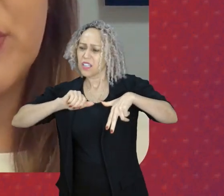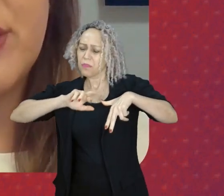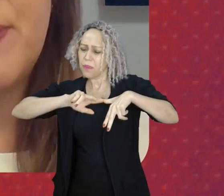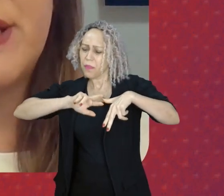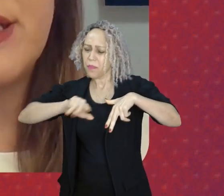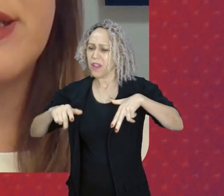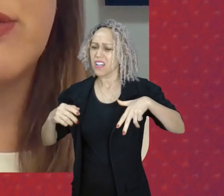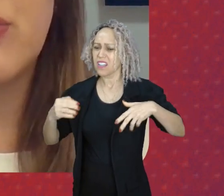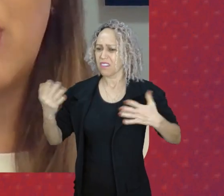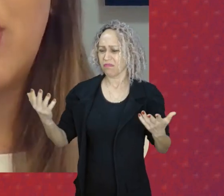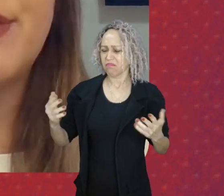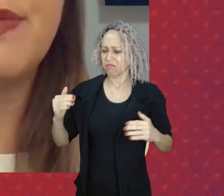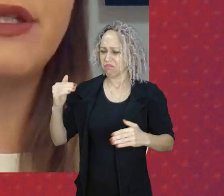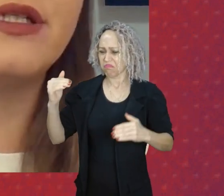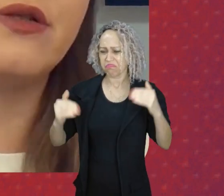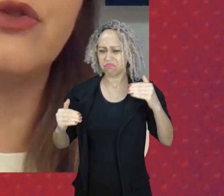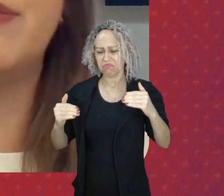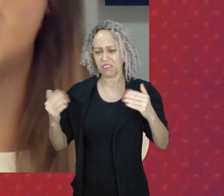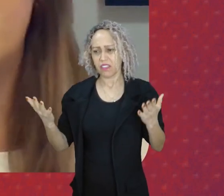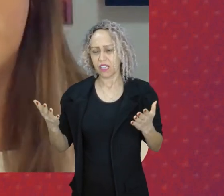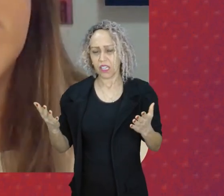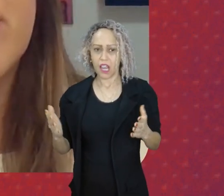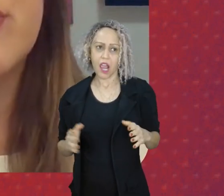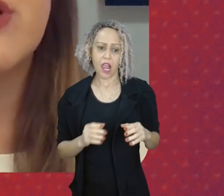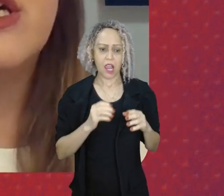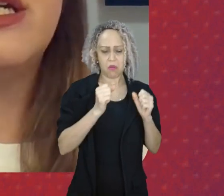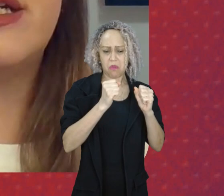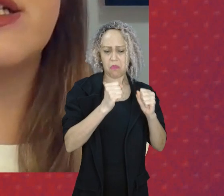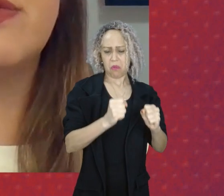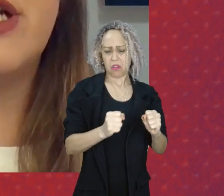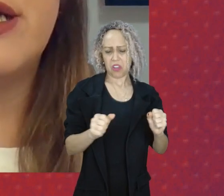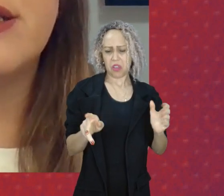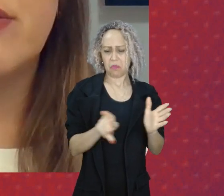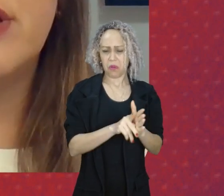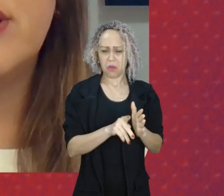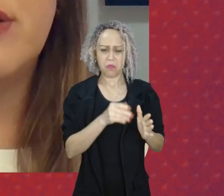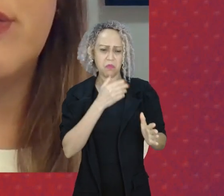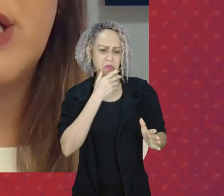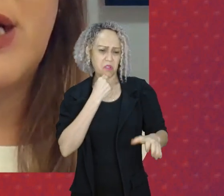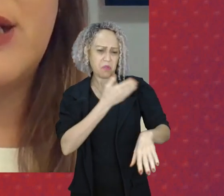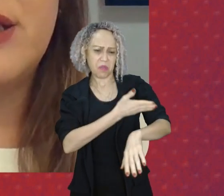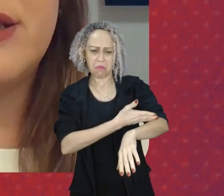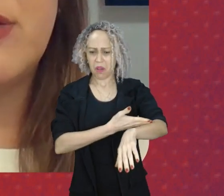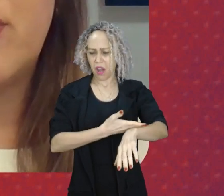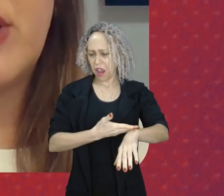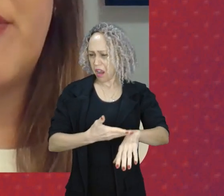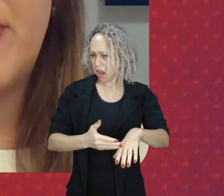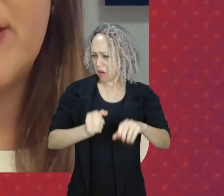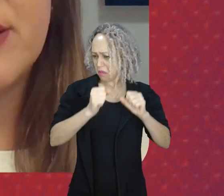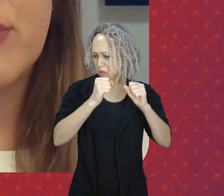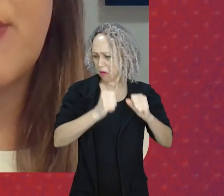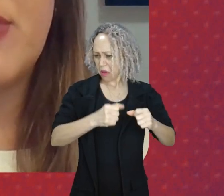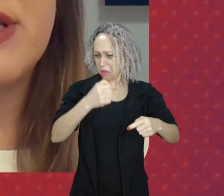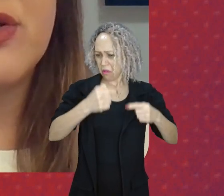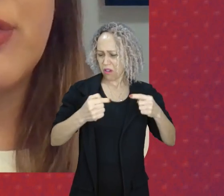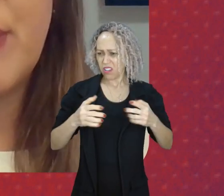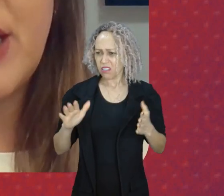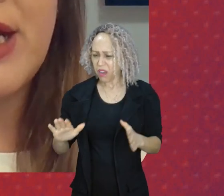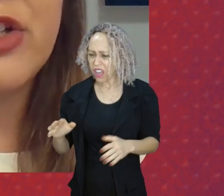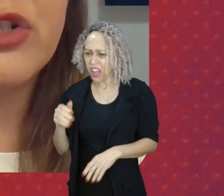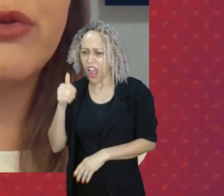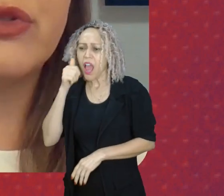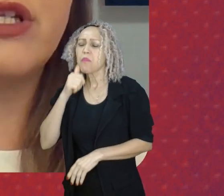espaços de poder pertencem aos homens brancos, e que as mulheres não teriam que ficar afetas aos